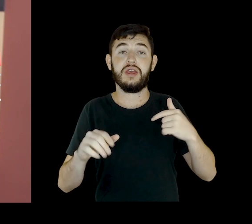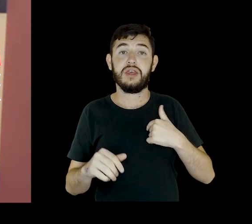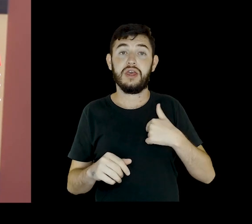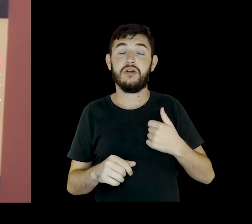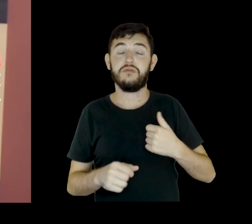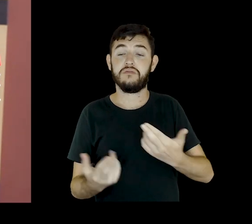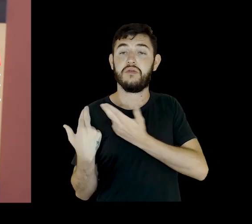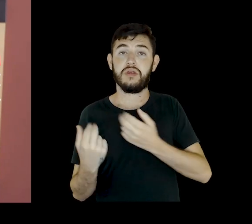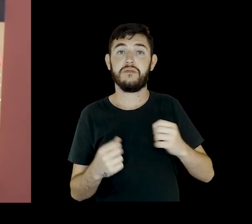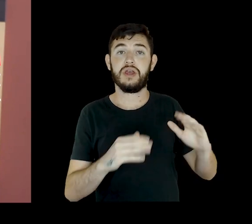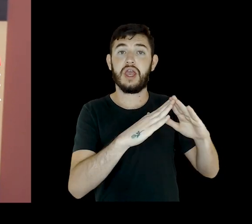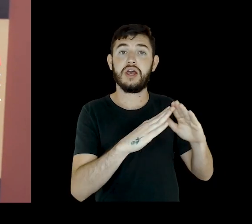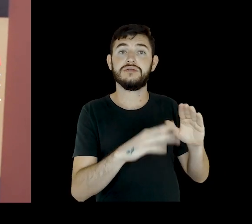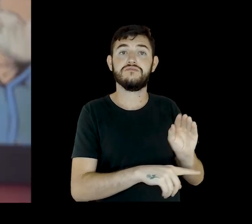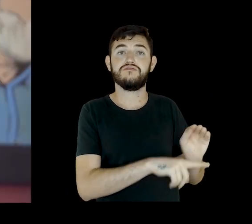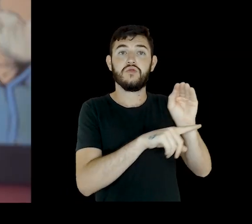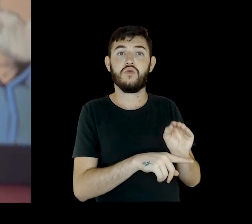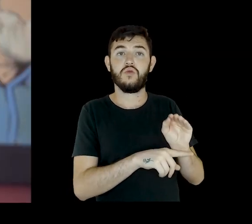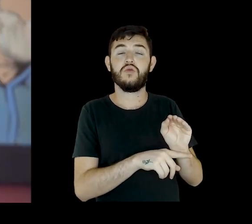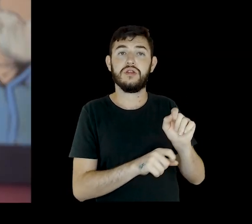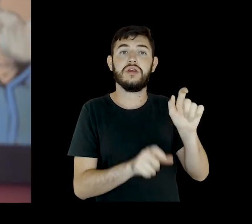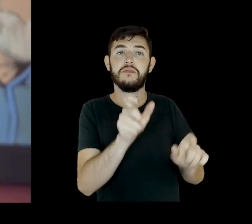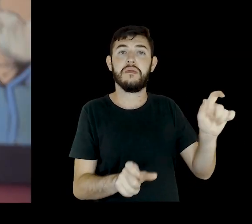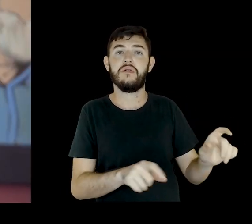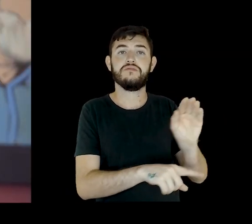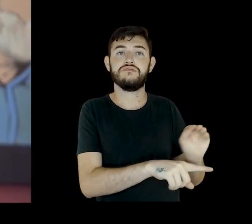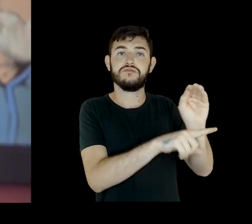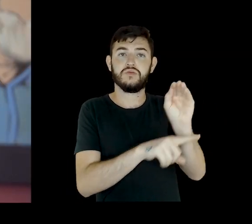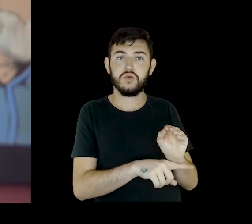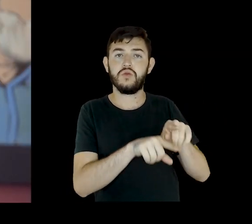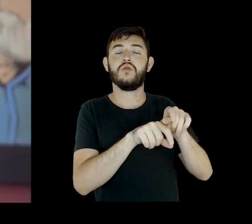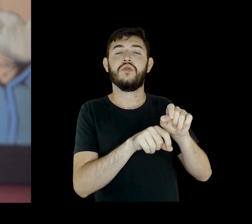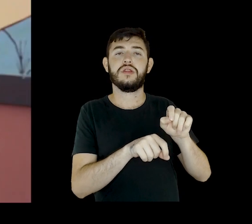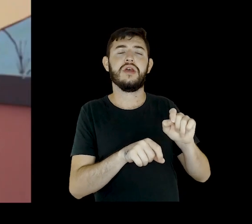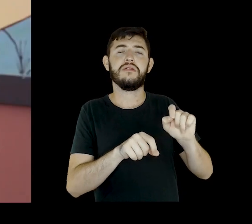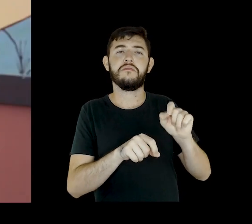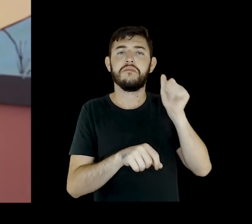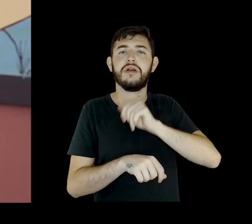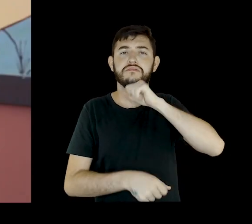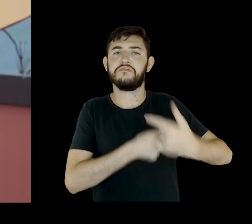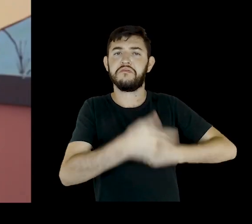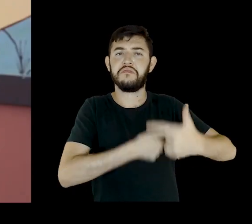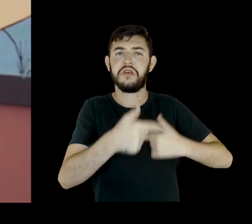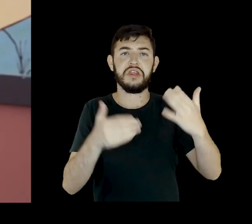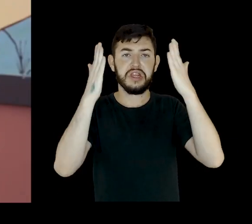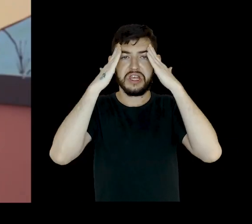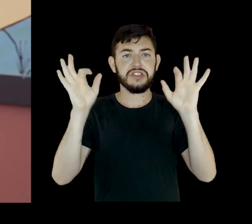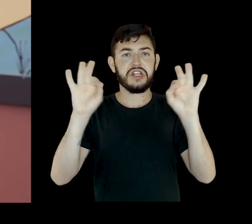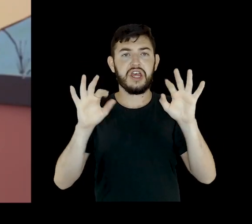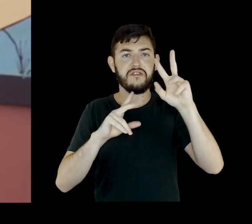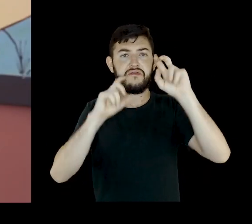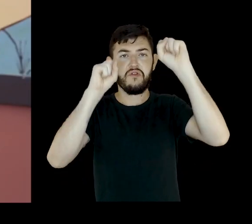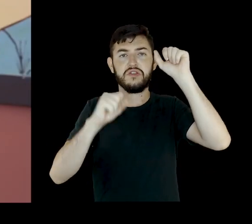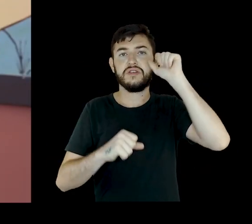tinha demanda de cuidar de uma casa inteira para minha mãe poder trabalhar, cuidar dos meus irmãos, dos meus primos. Na época eu não entendi essa força feminina, né,